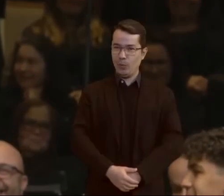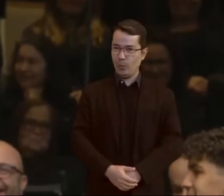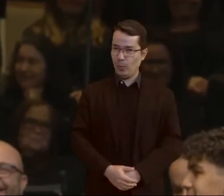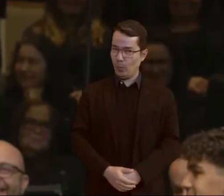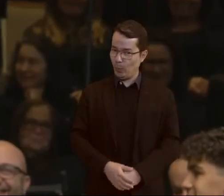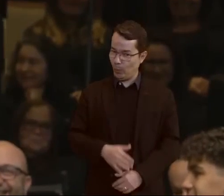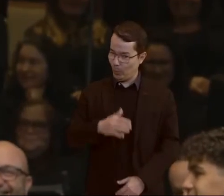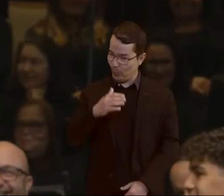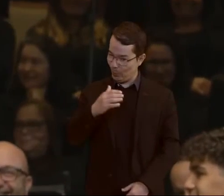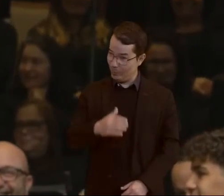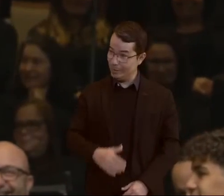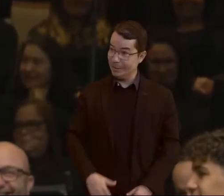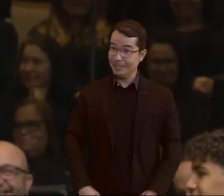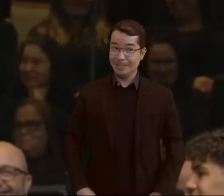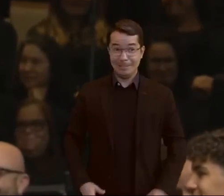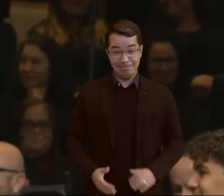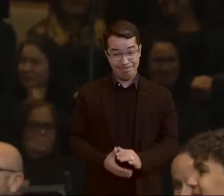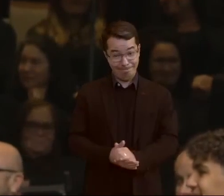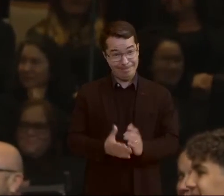caro.